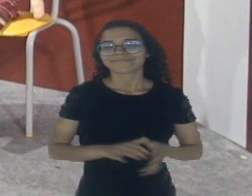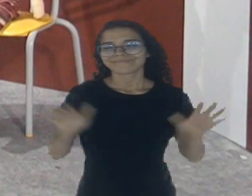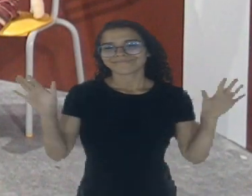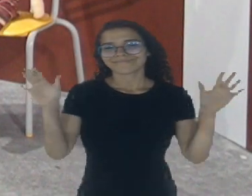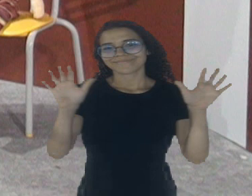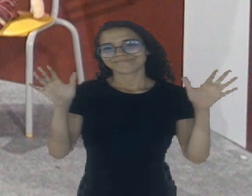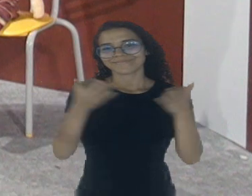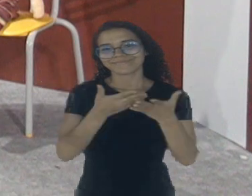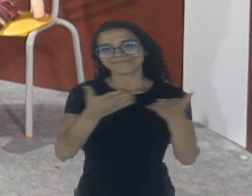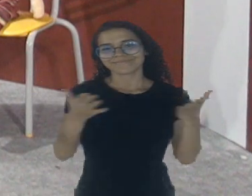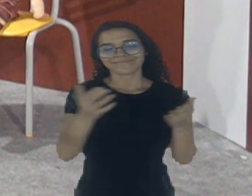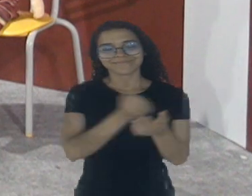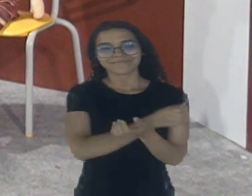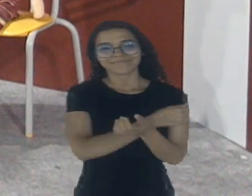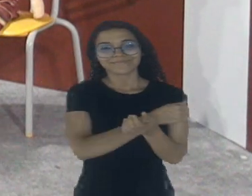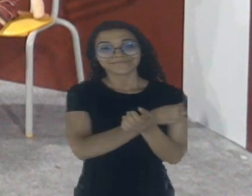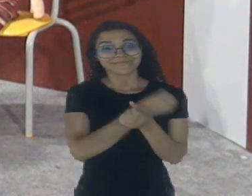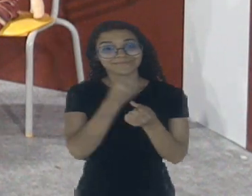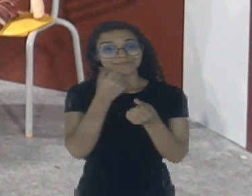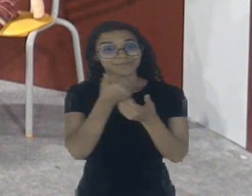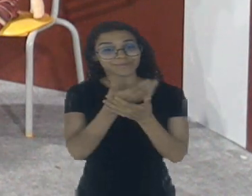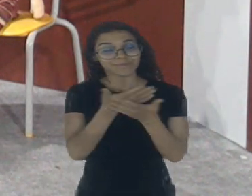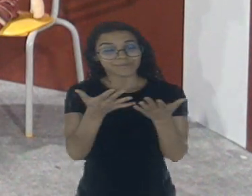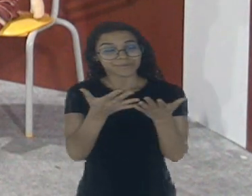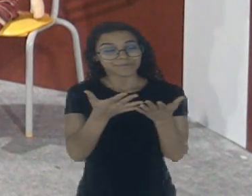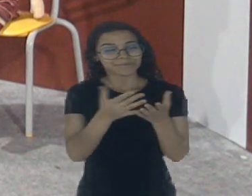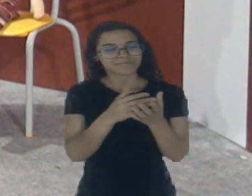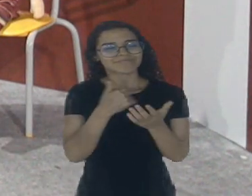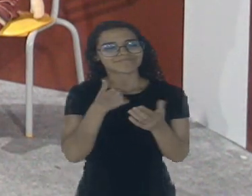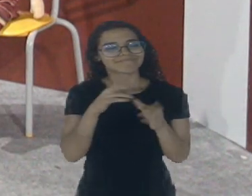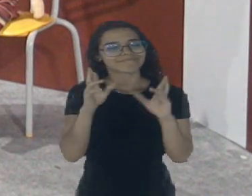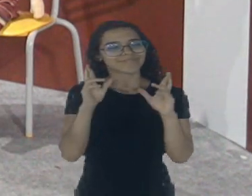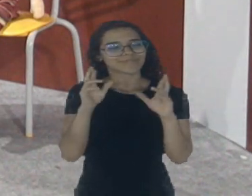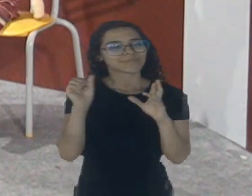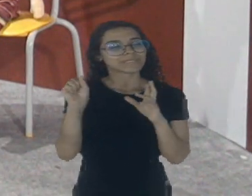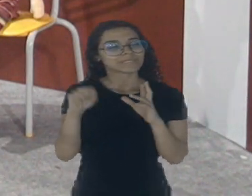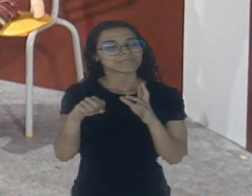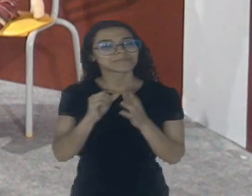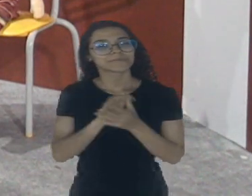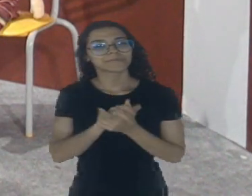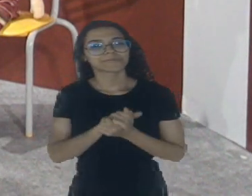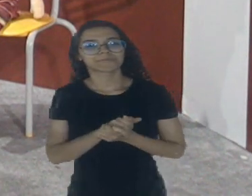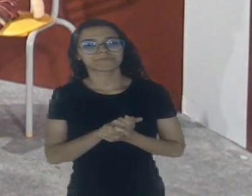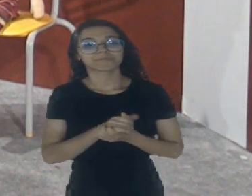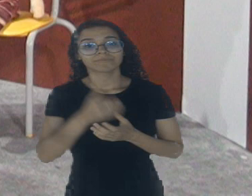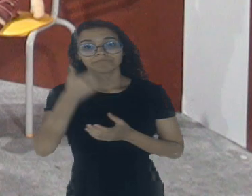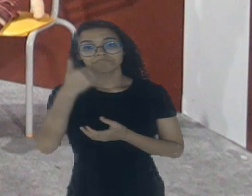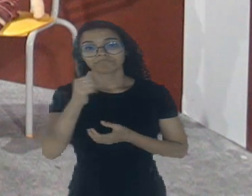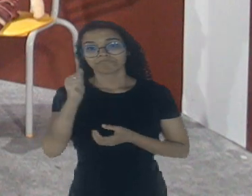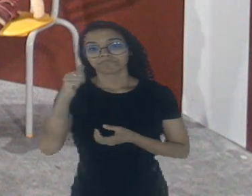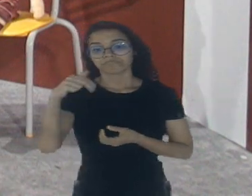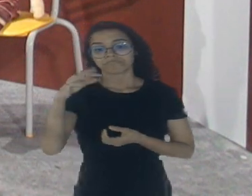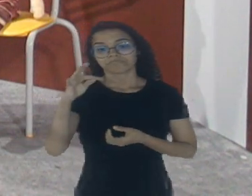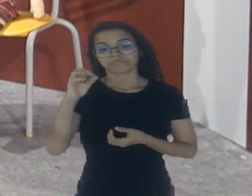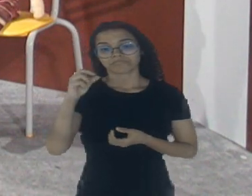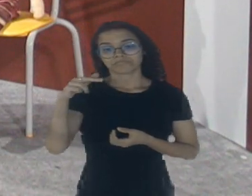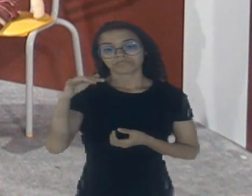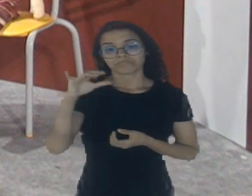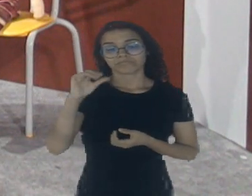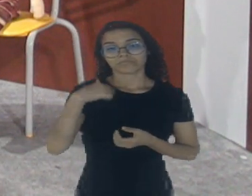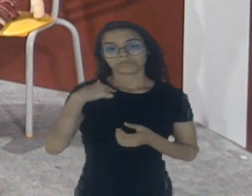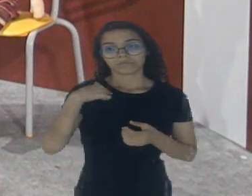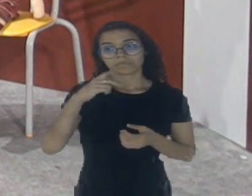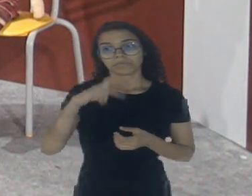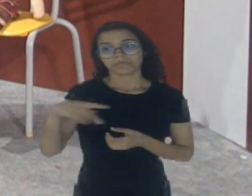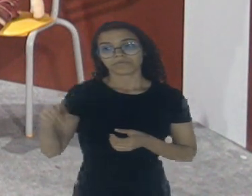Olá, querido aluno, querida aluna, tudo bem com vocês? Espero que sim, na medida do possível. Meu nome é Antônio, sou professor de Educação Física